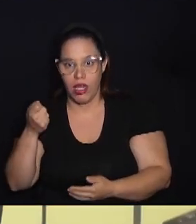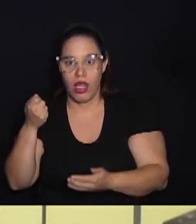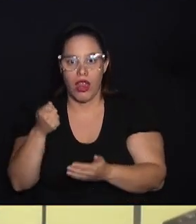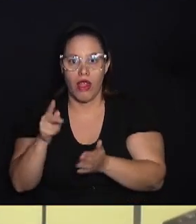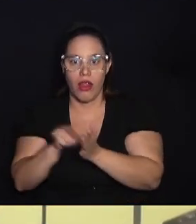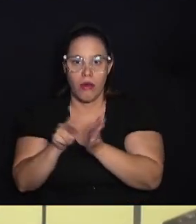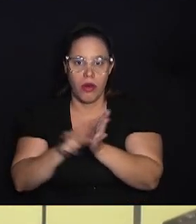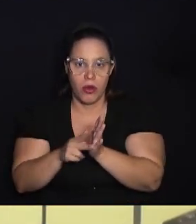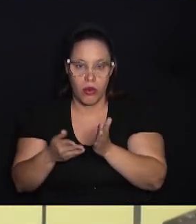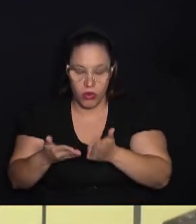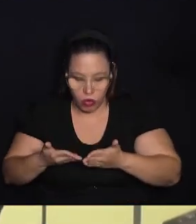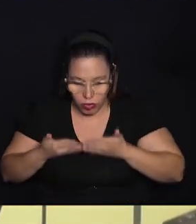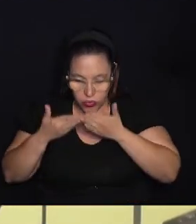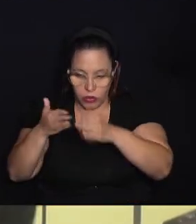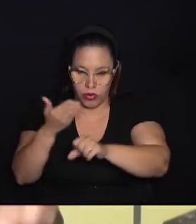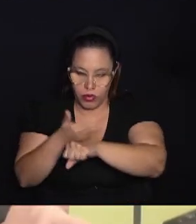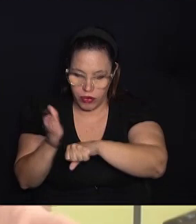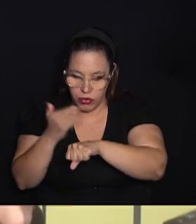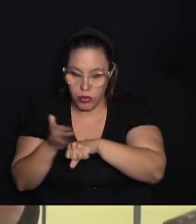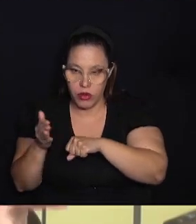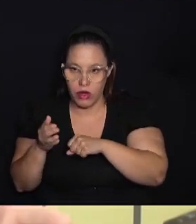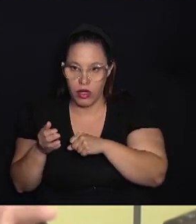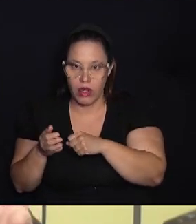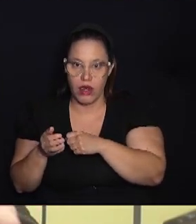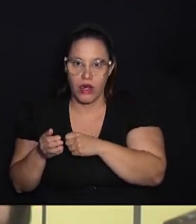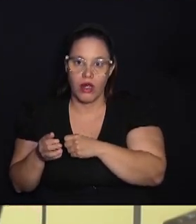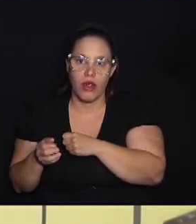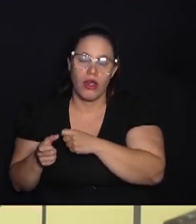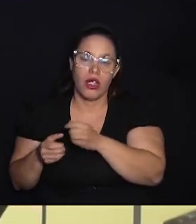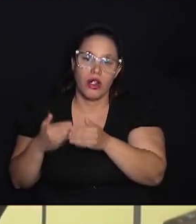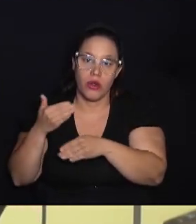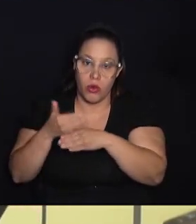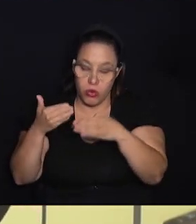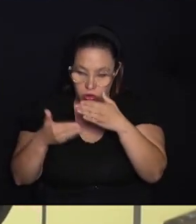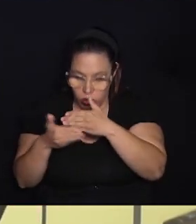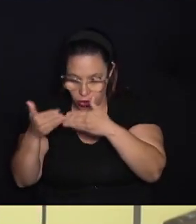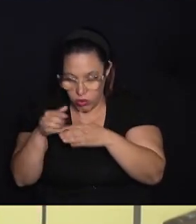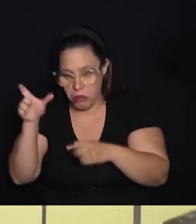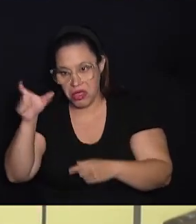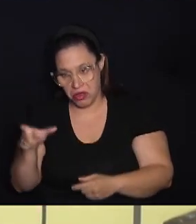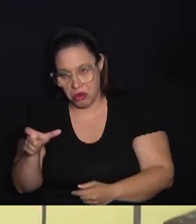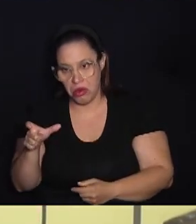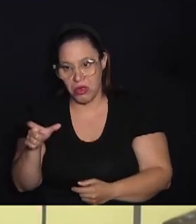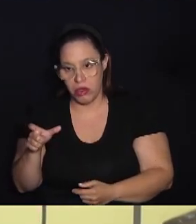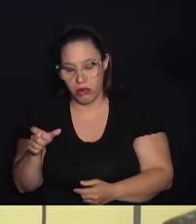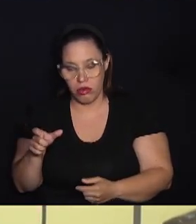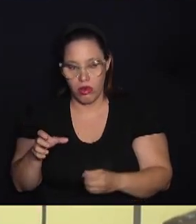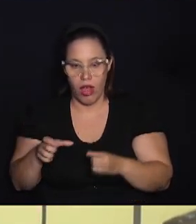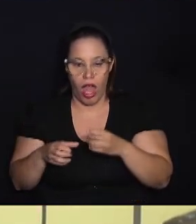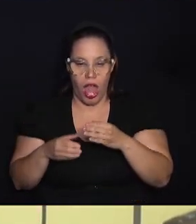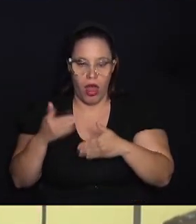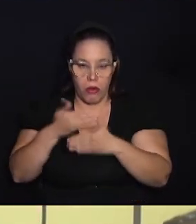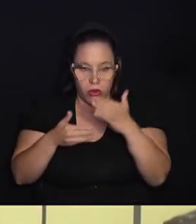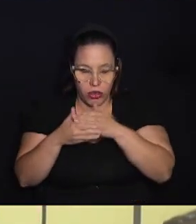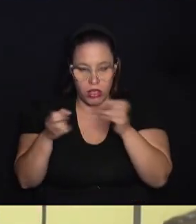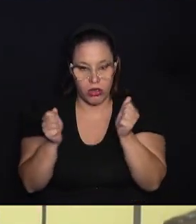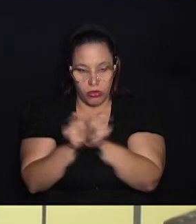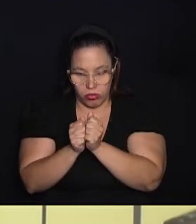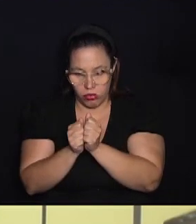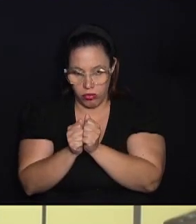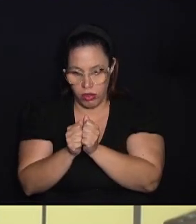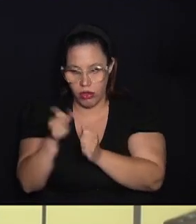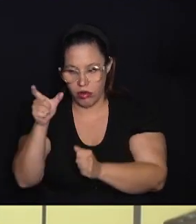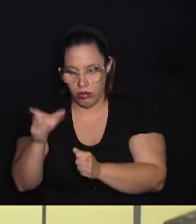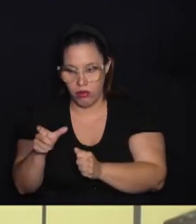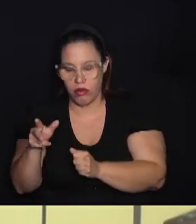prática que eu ia COC construir com o próprio praticante então que isso é uma construção conjunta eh e que isso